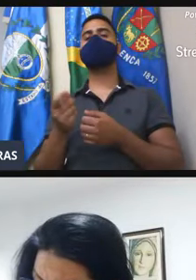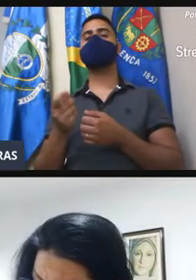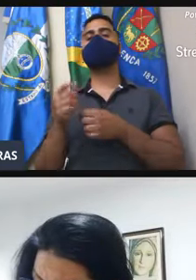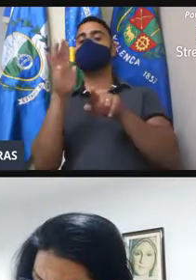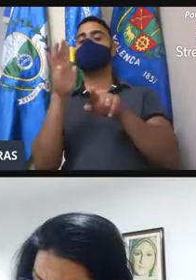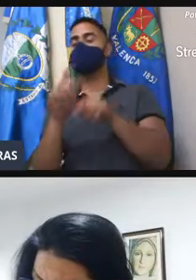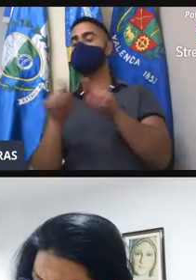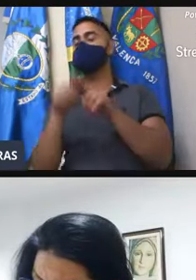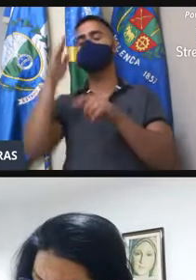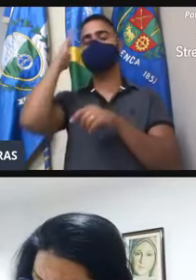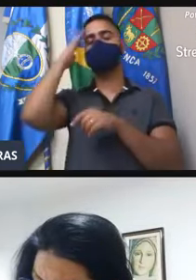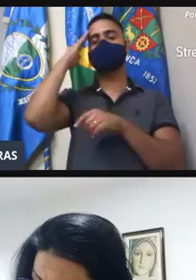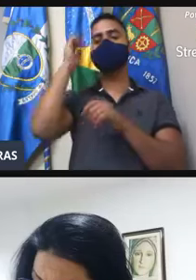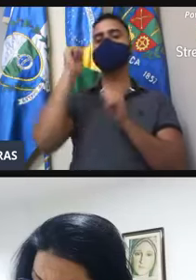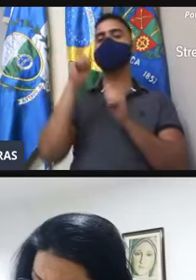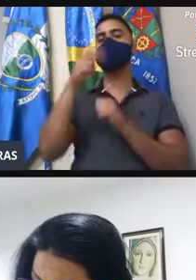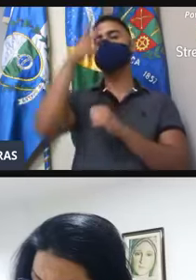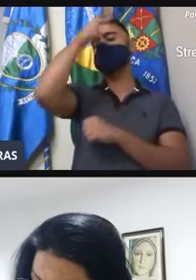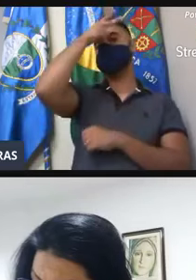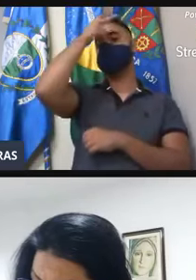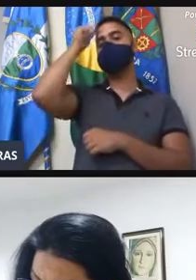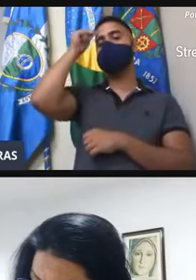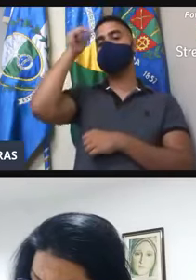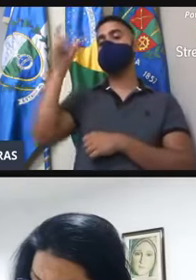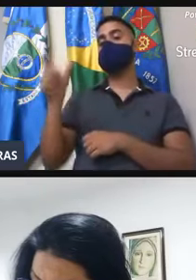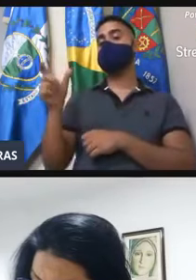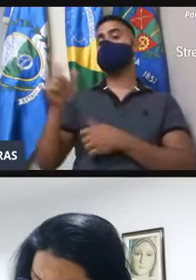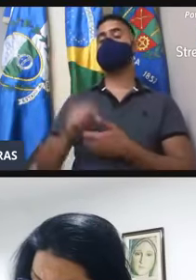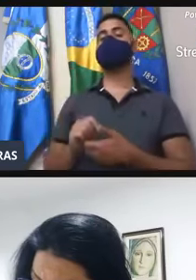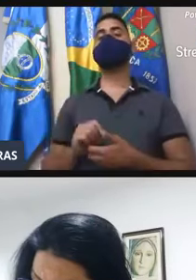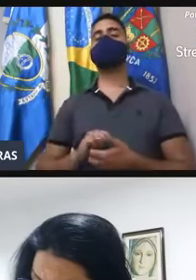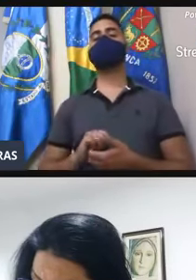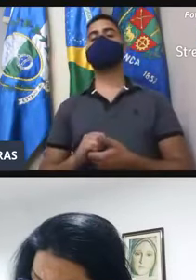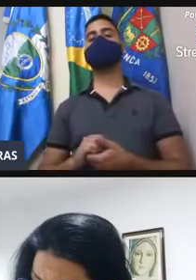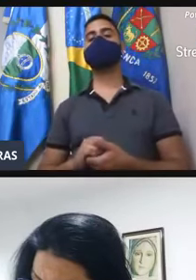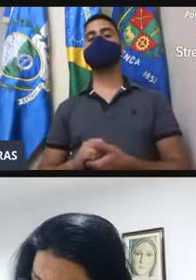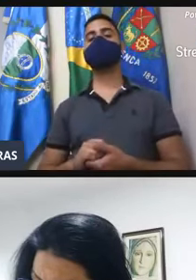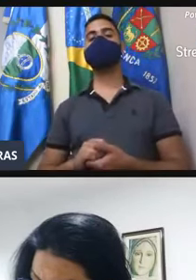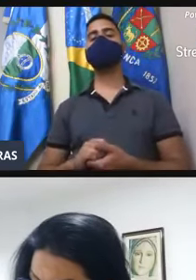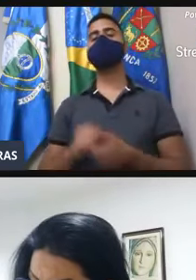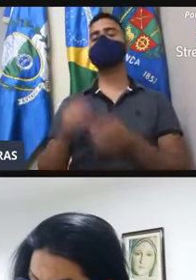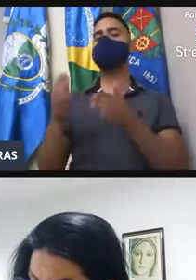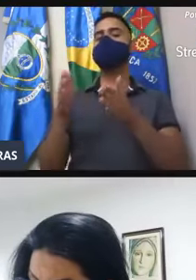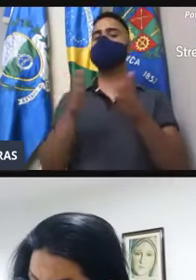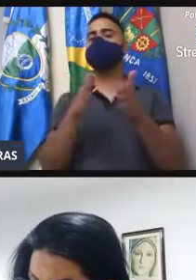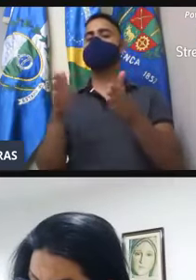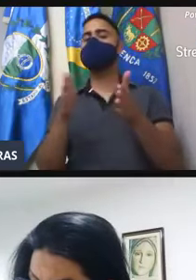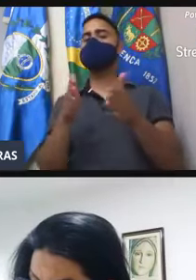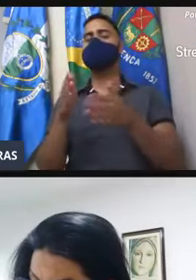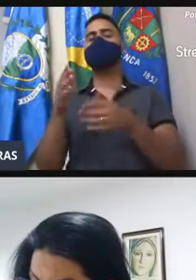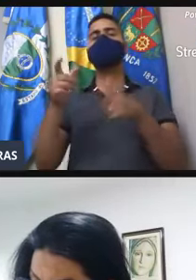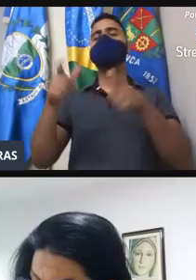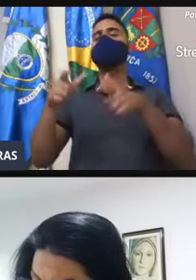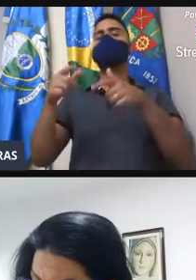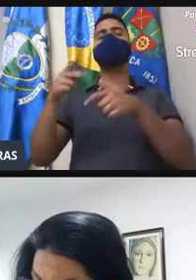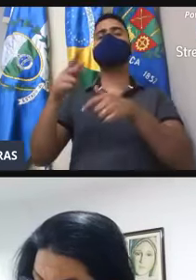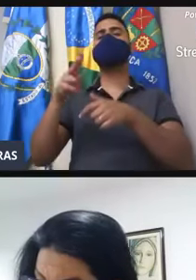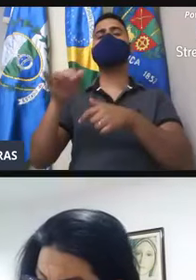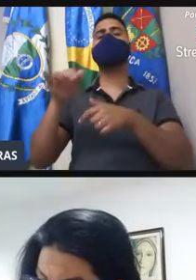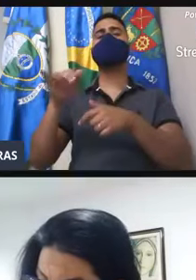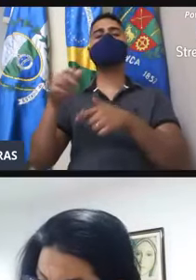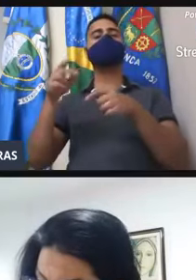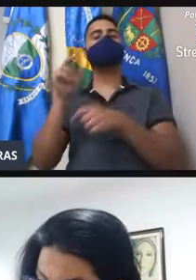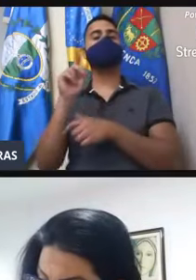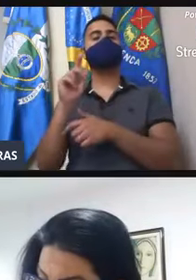ao prefeito, no que se diz respeito o direcionamento de alguma devolução, a